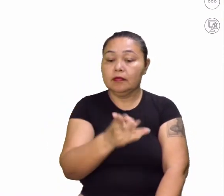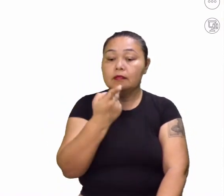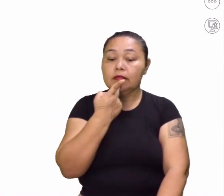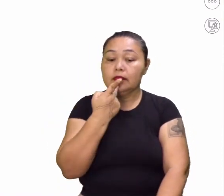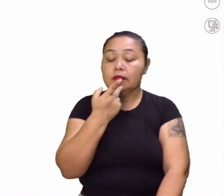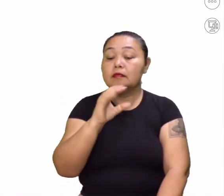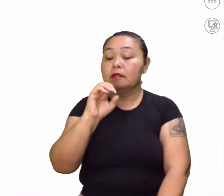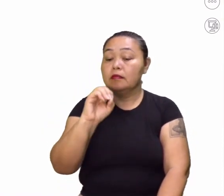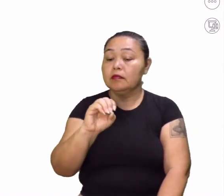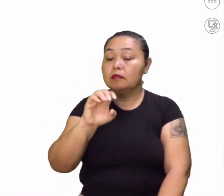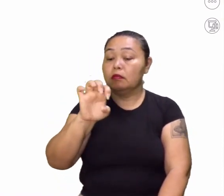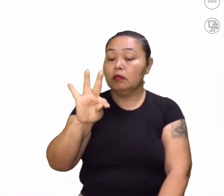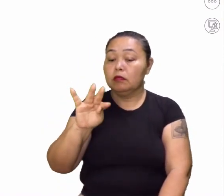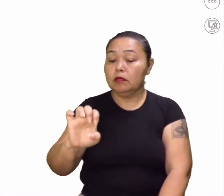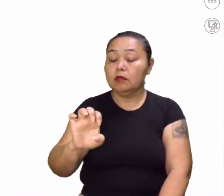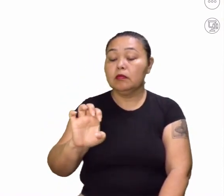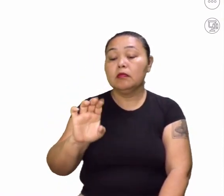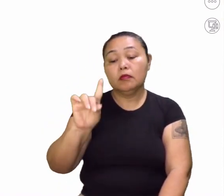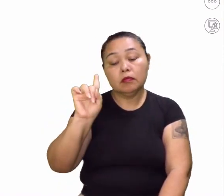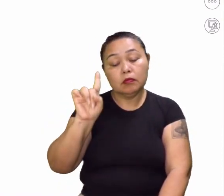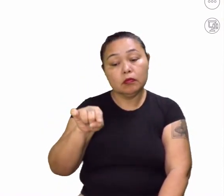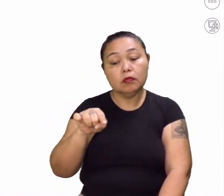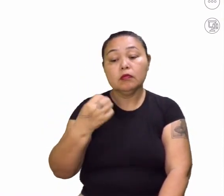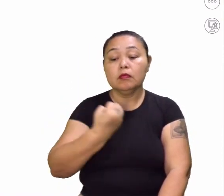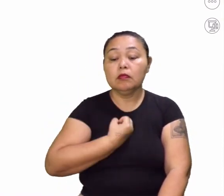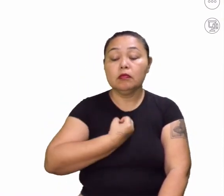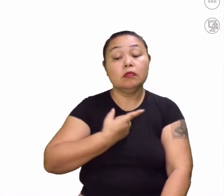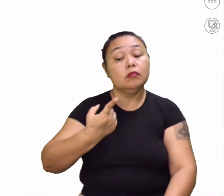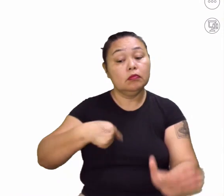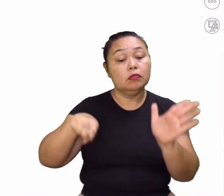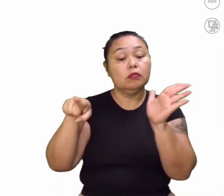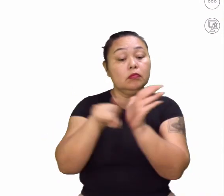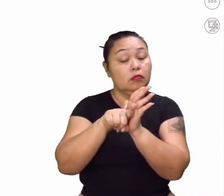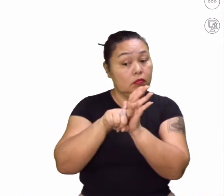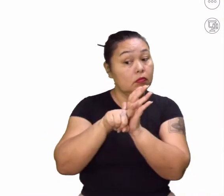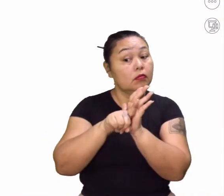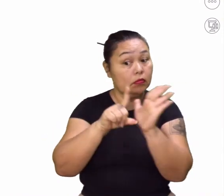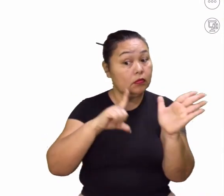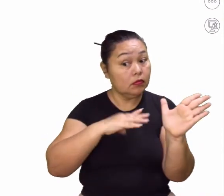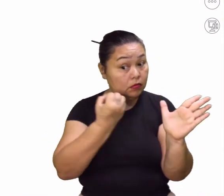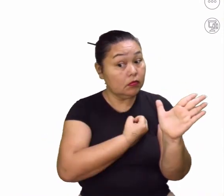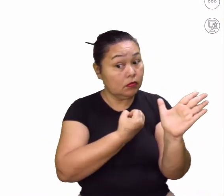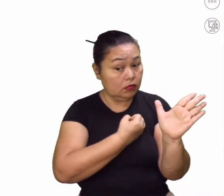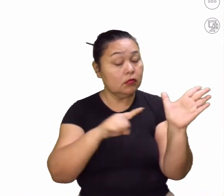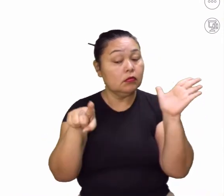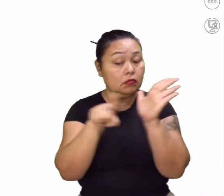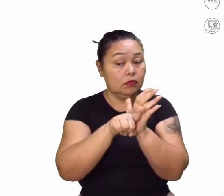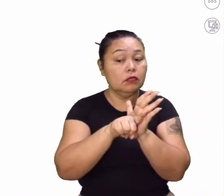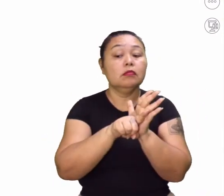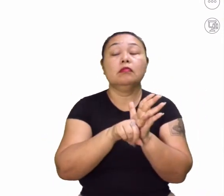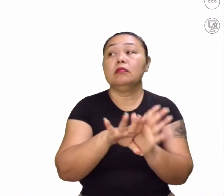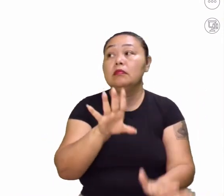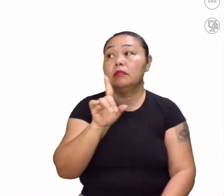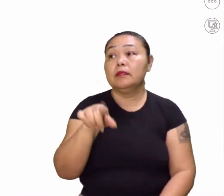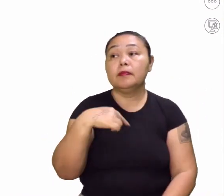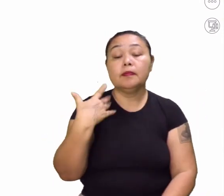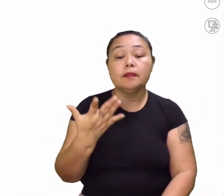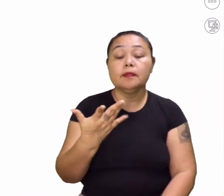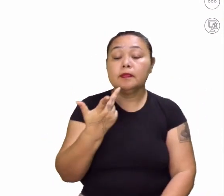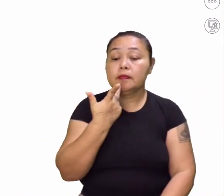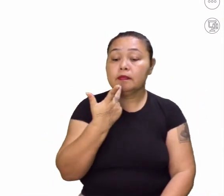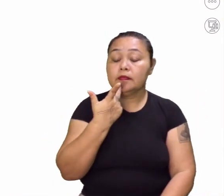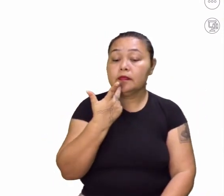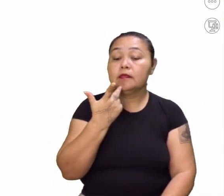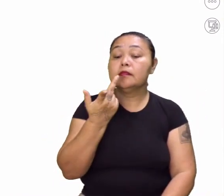falar, oeste, pode vir com um número negativo. Exatamente. Não é isso? Galera, quando a gente